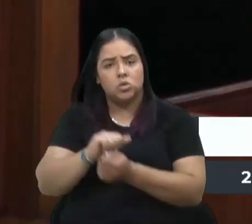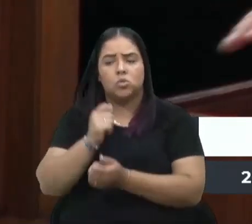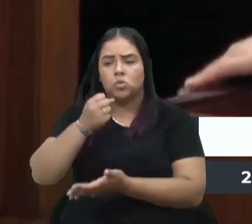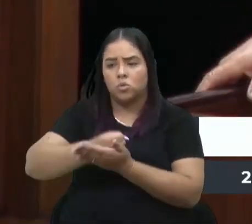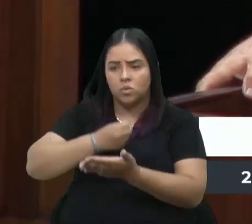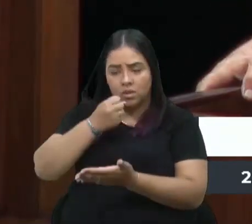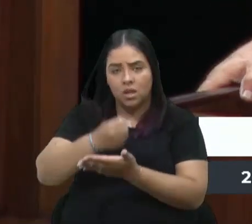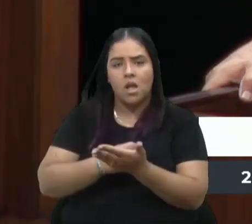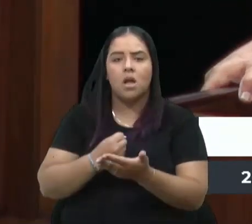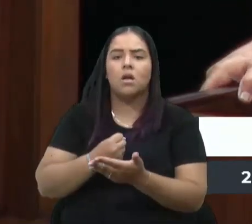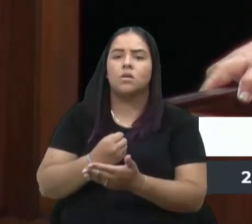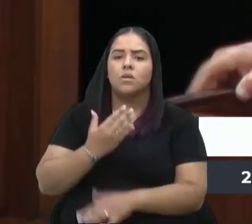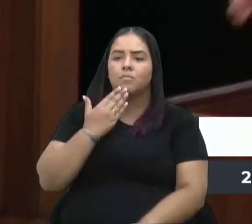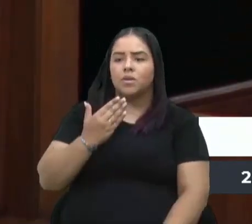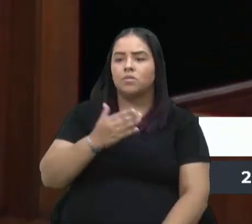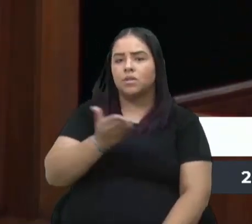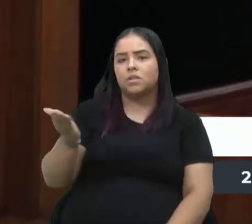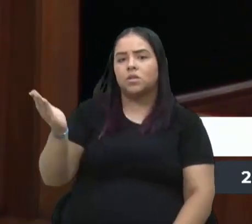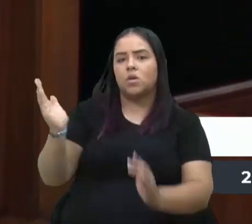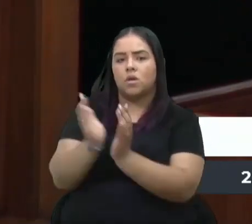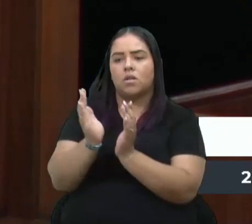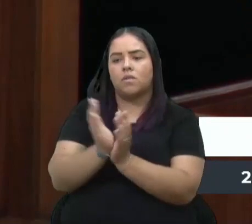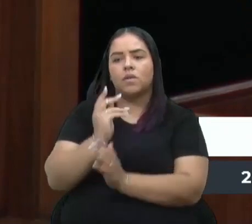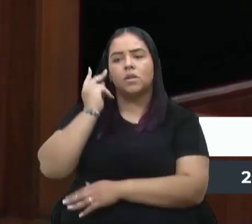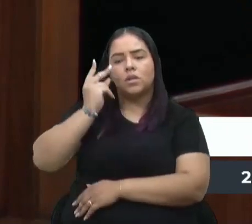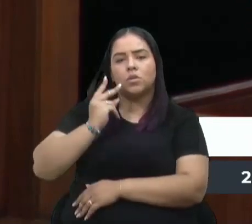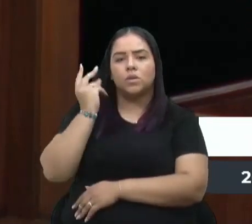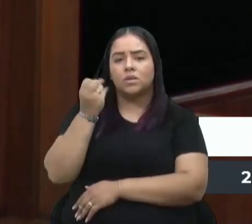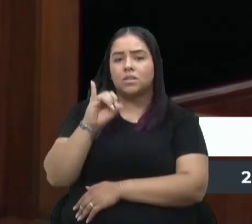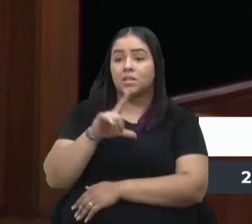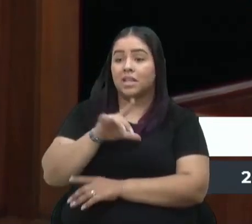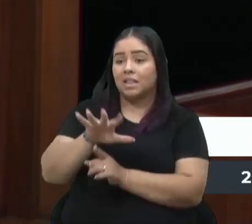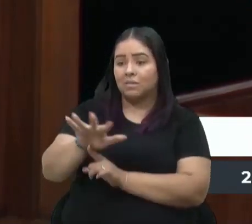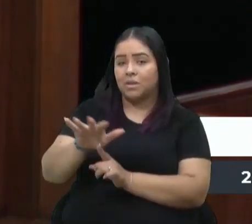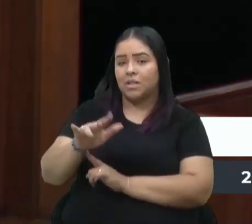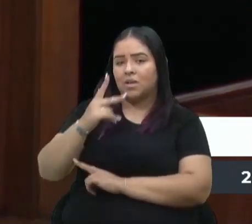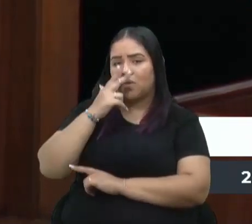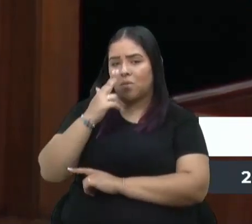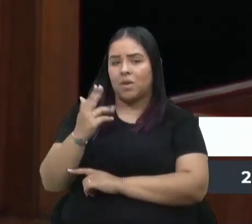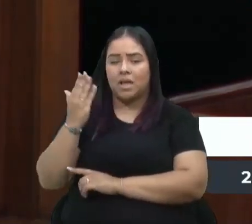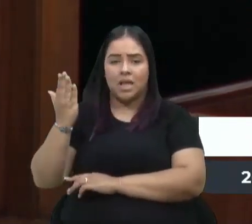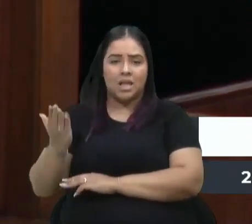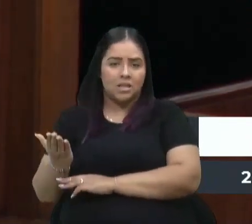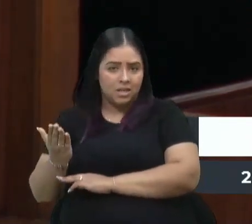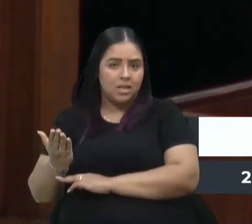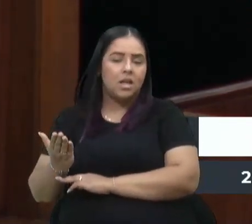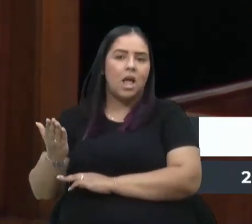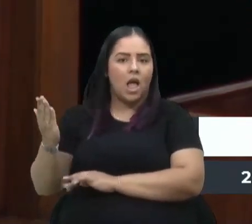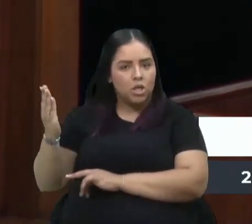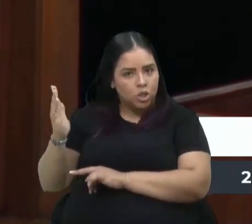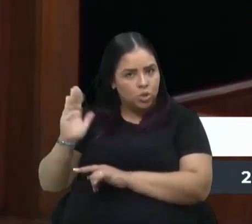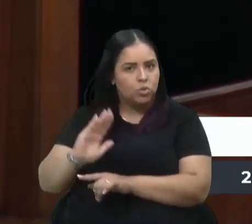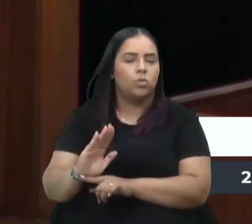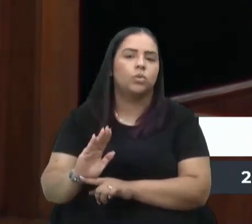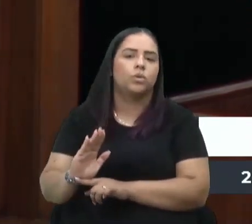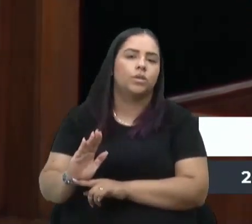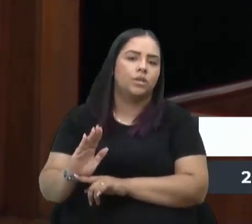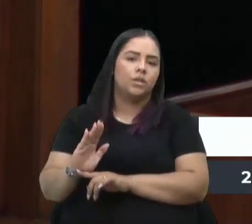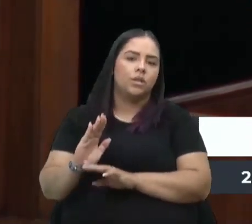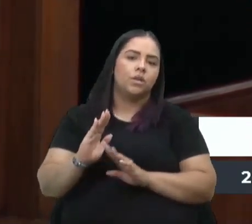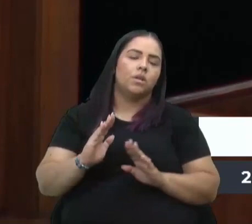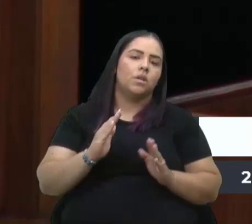luta. E peço aos colegas vereadores que onde tem demandas parecidas como essa, ajude, pontue,